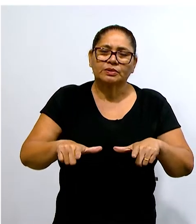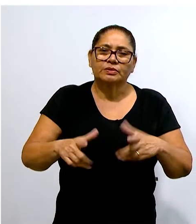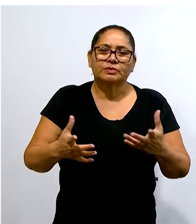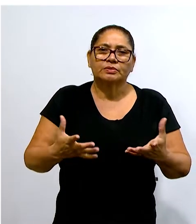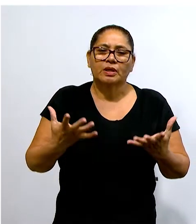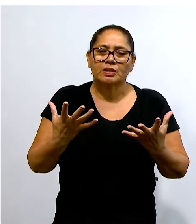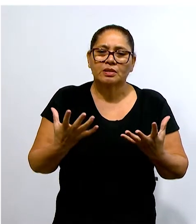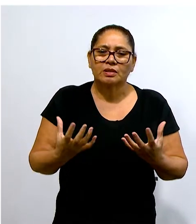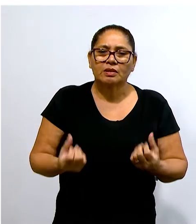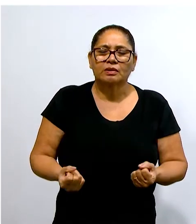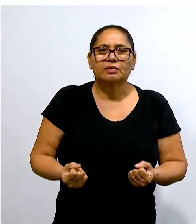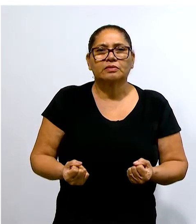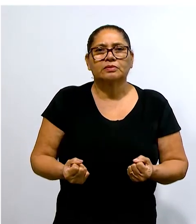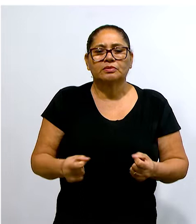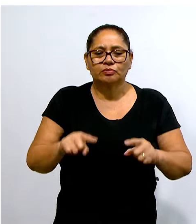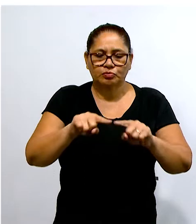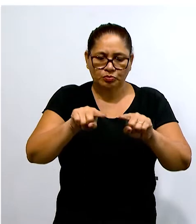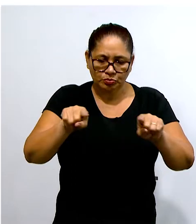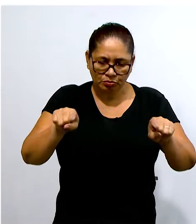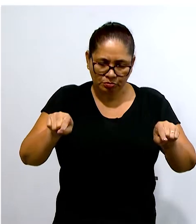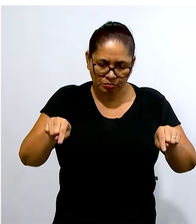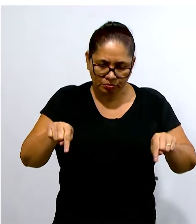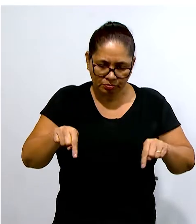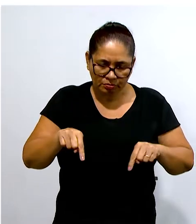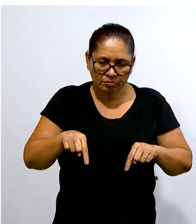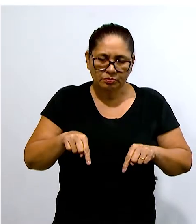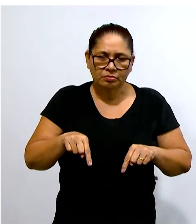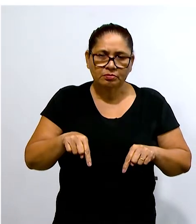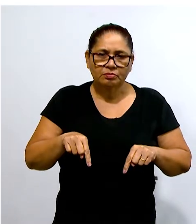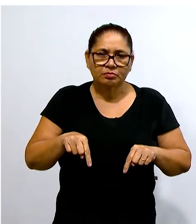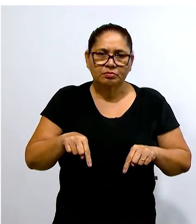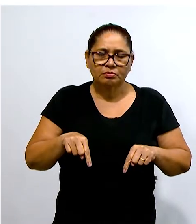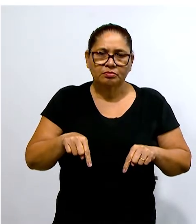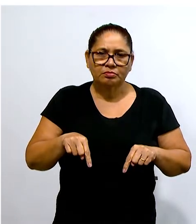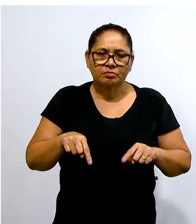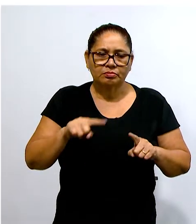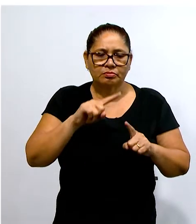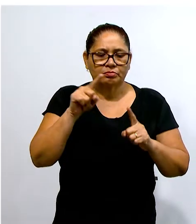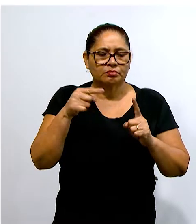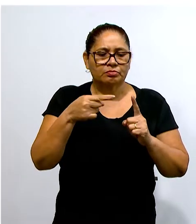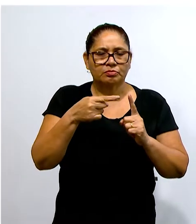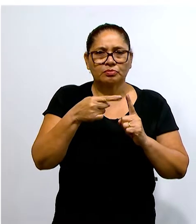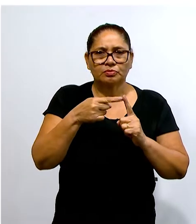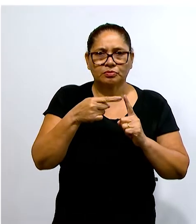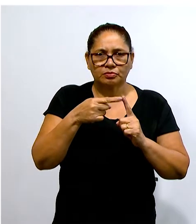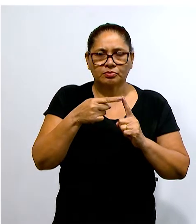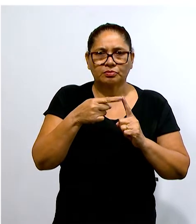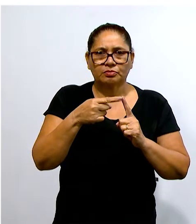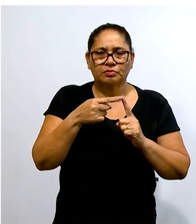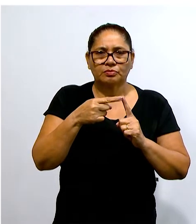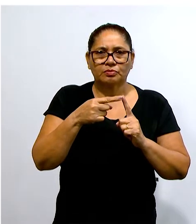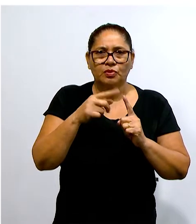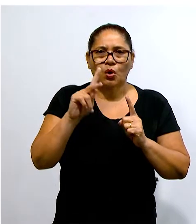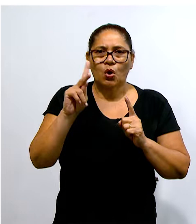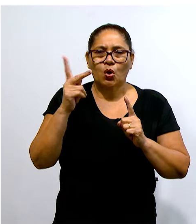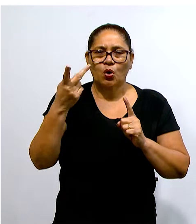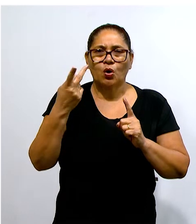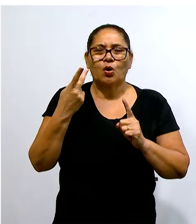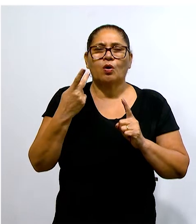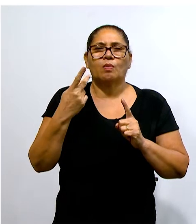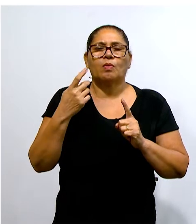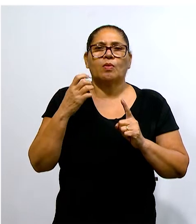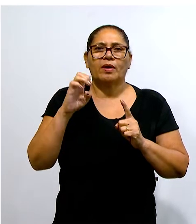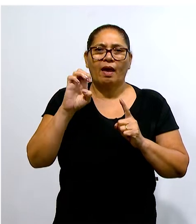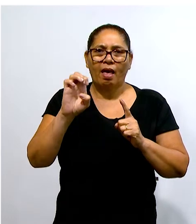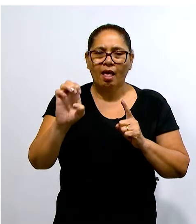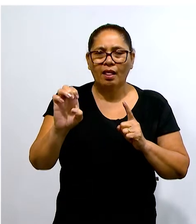considerando que na sala esses dois aspectos, a homogeneidade e a heterogeneidade na sala.